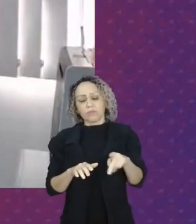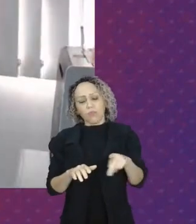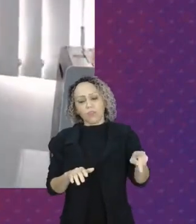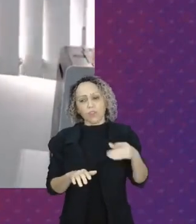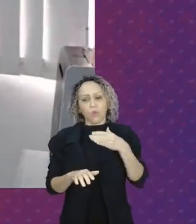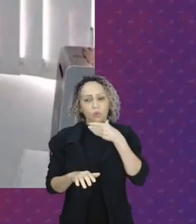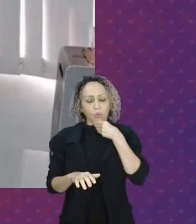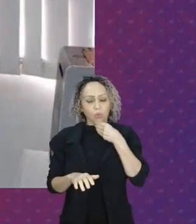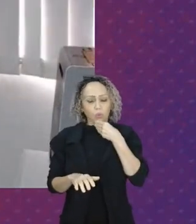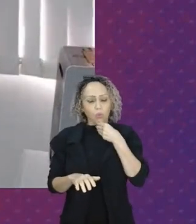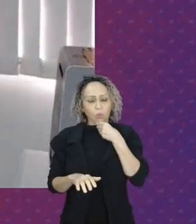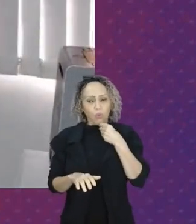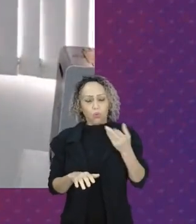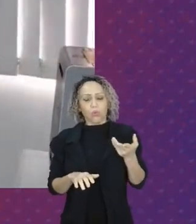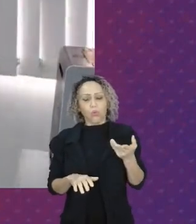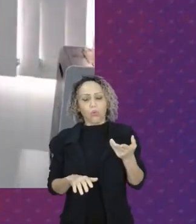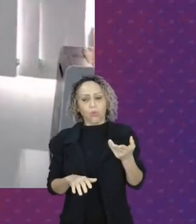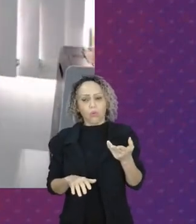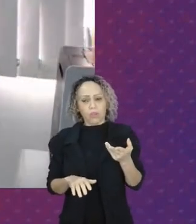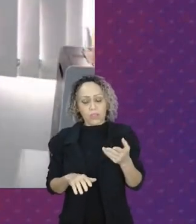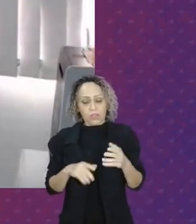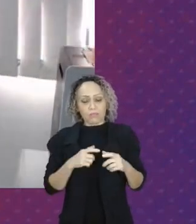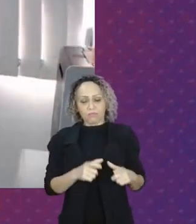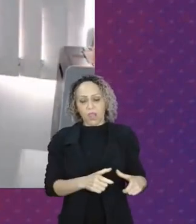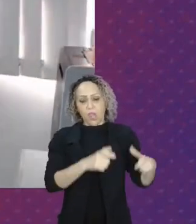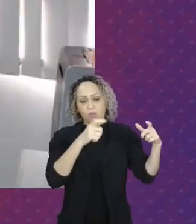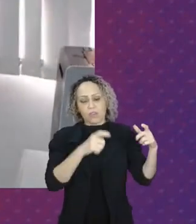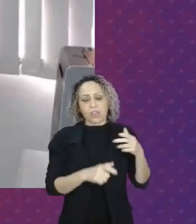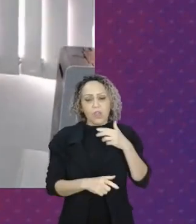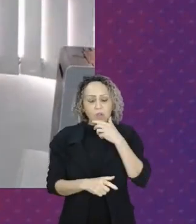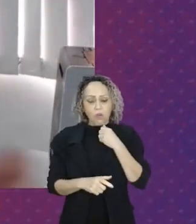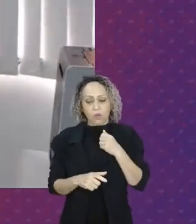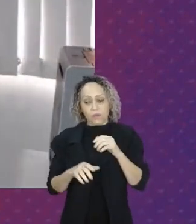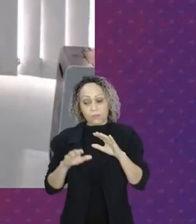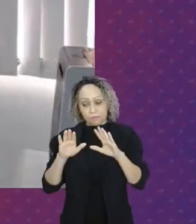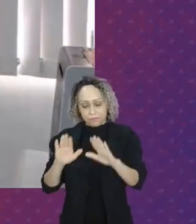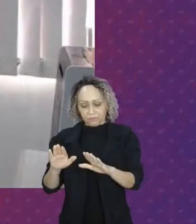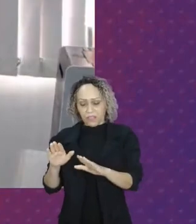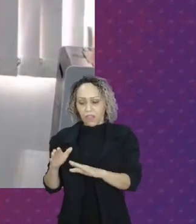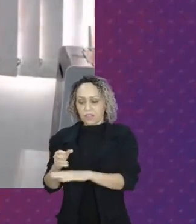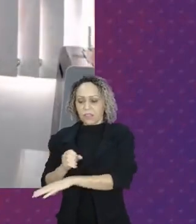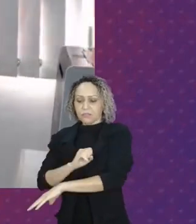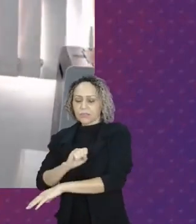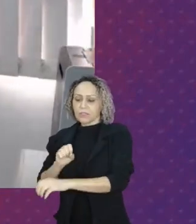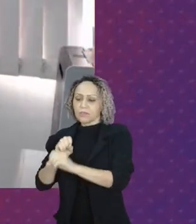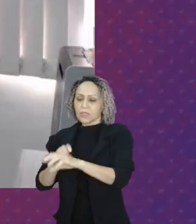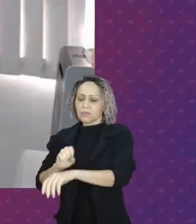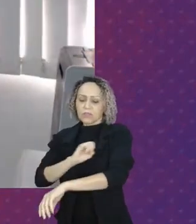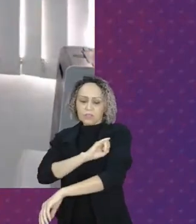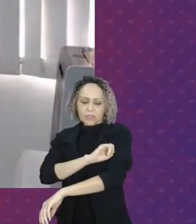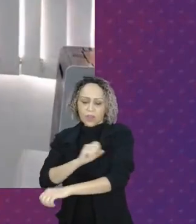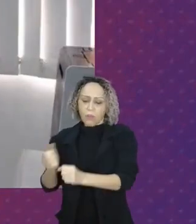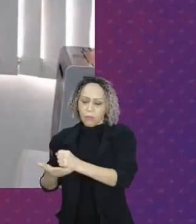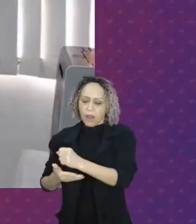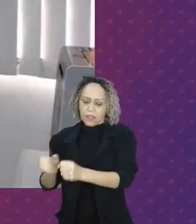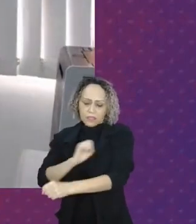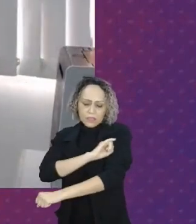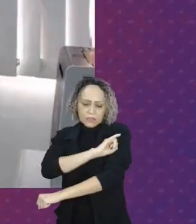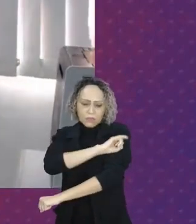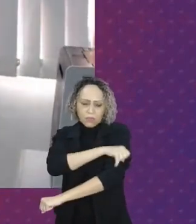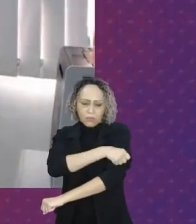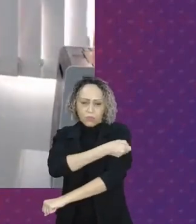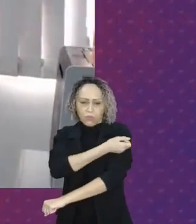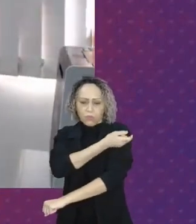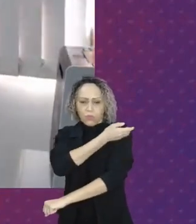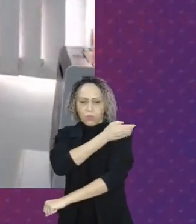aí sim a carreira magistério, né, majoritariamente. Então, nas áreas específicas, sobretudo, né, nas áreas voltadas